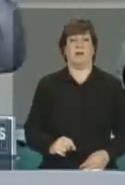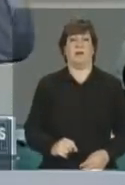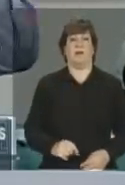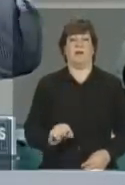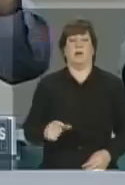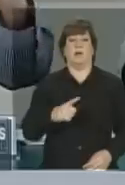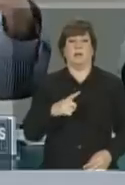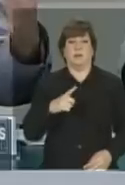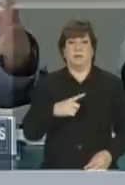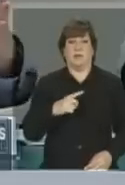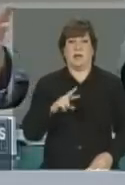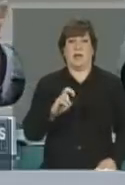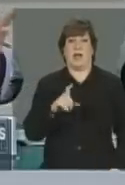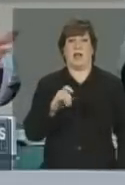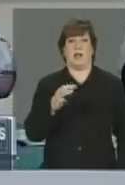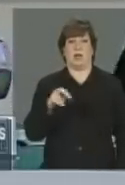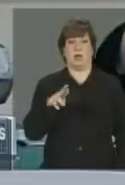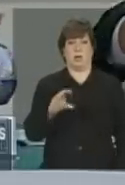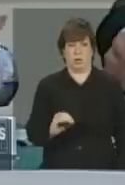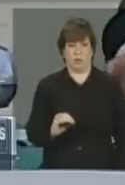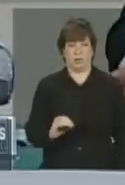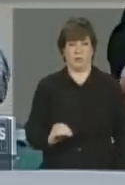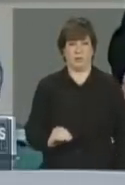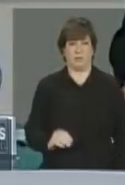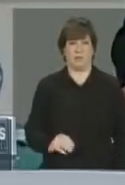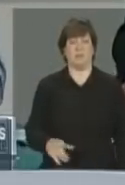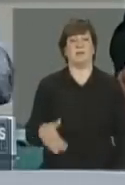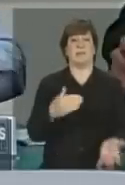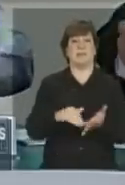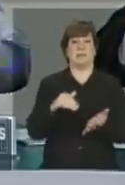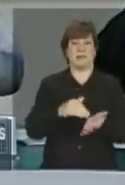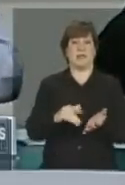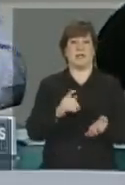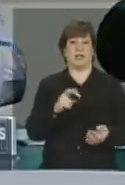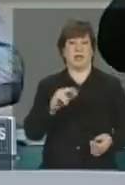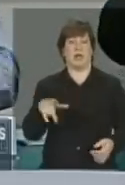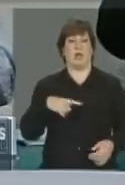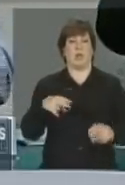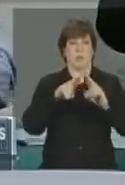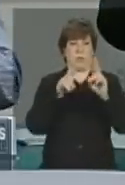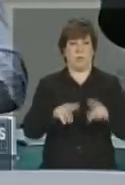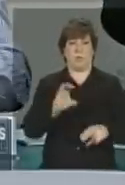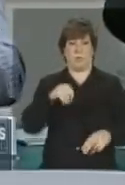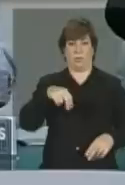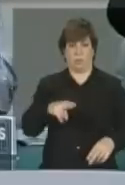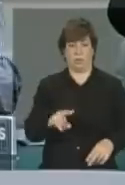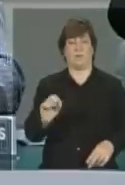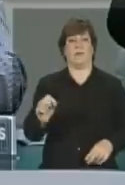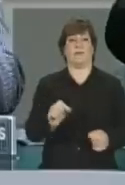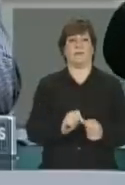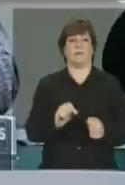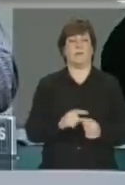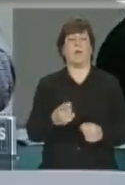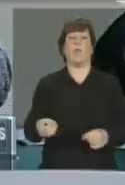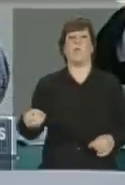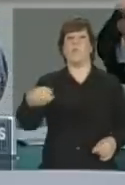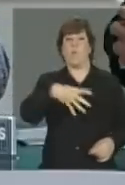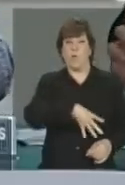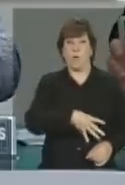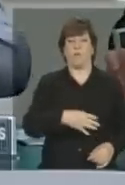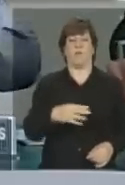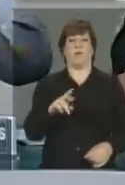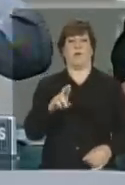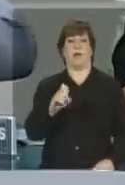que é, na realidade, o secretário-geral das Nações Unidas instituiu um painel de alto nível para gerar um novo relatório sobre desenvolvimento